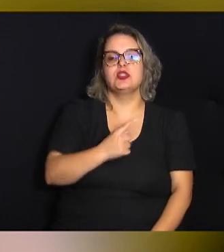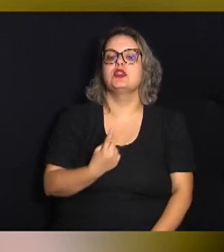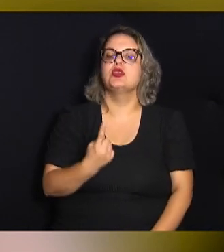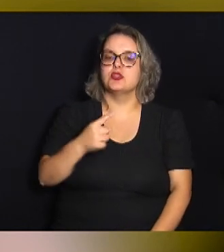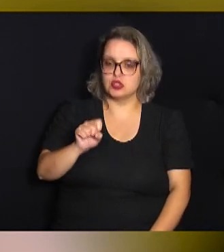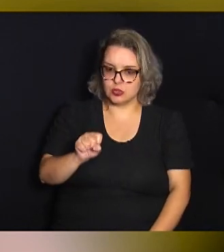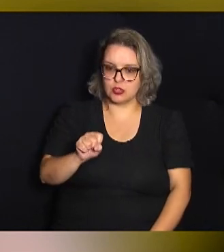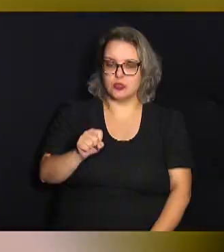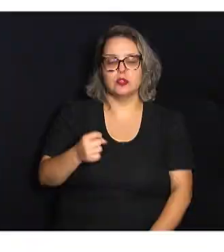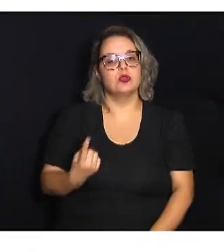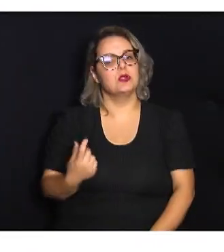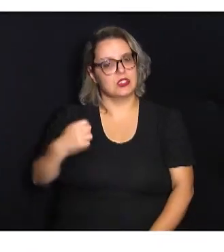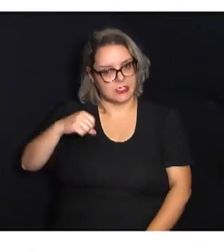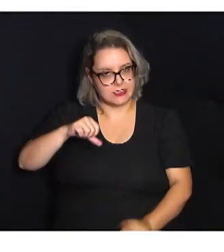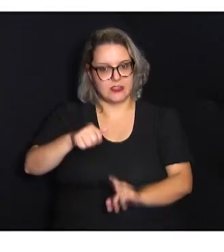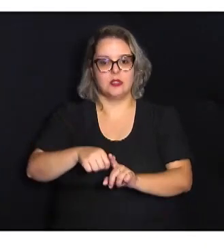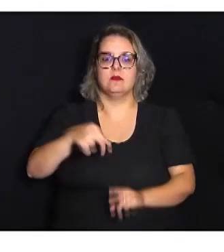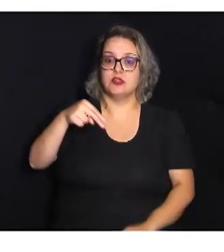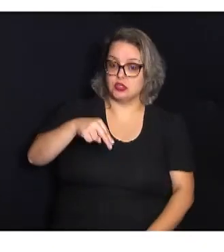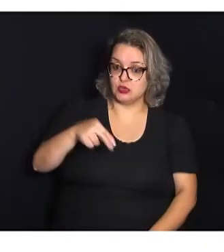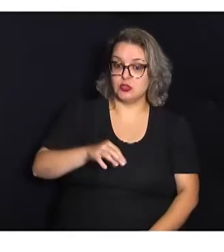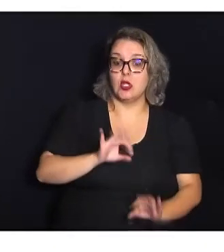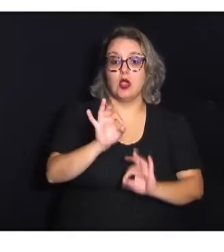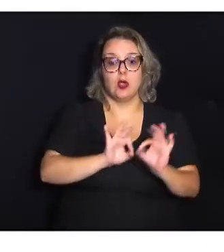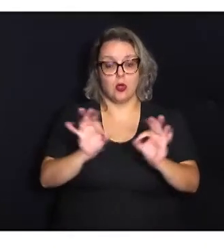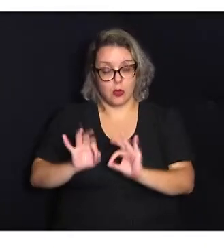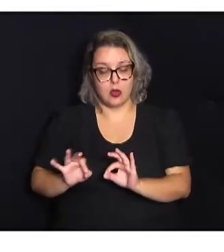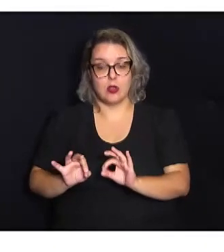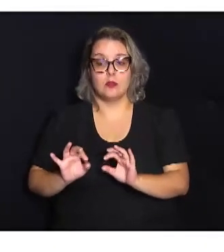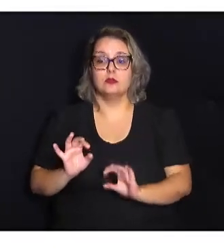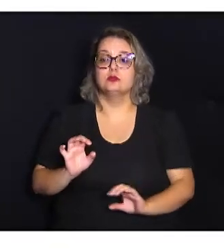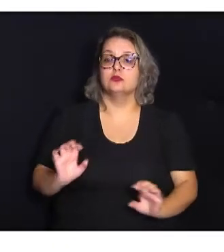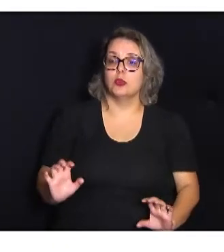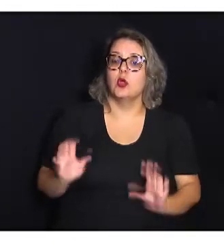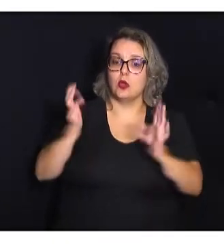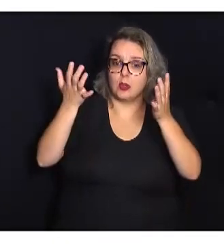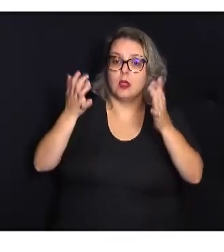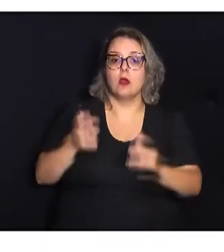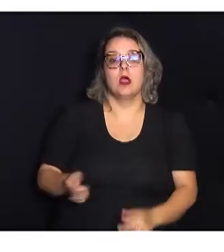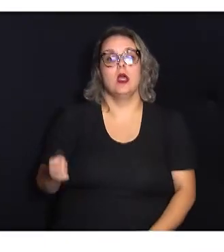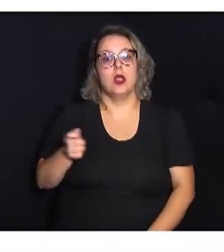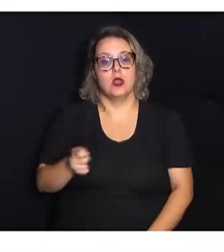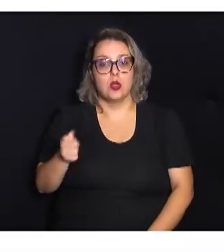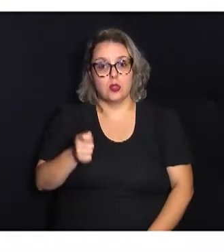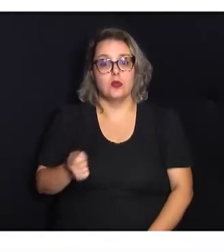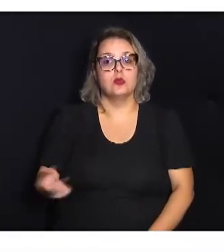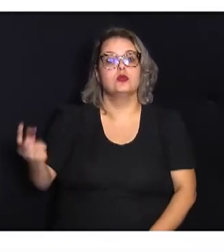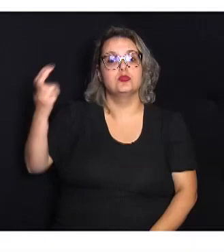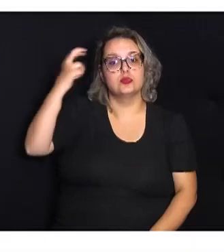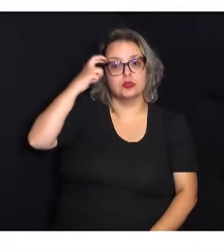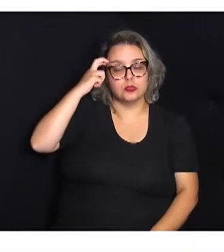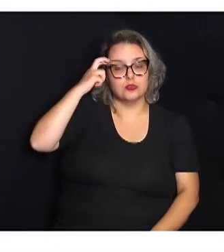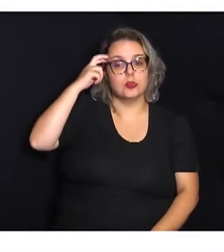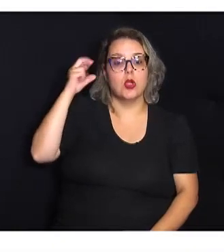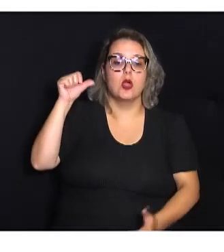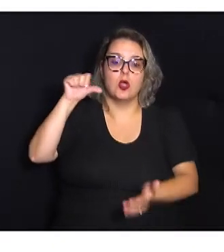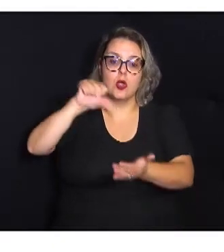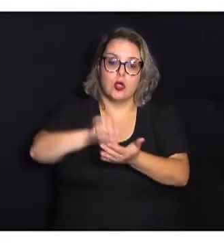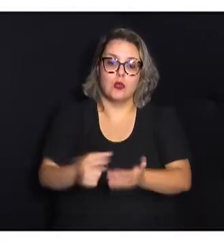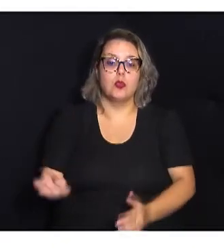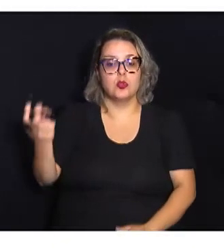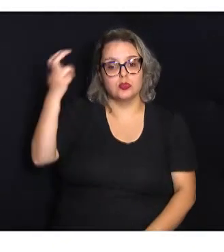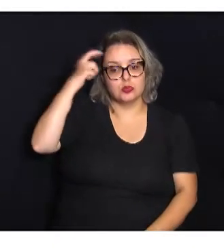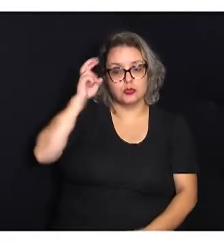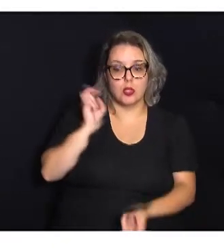e 19 de novembro. A organização do evento é da Associação Cultural e Ponto de Cultura Capoeira